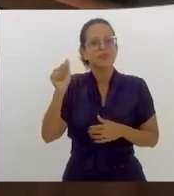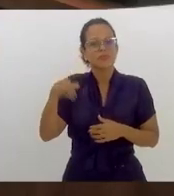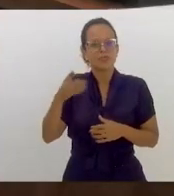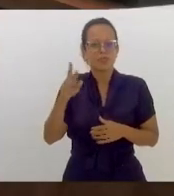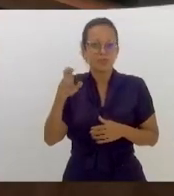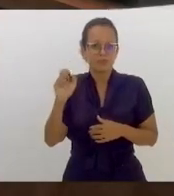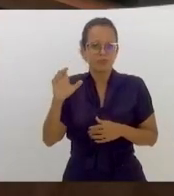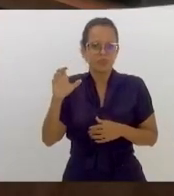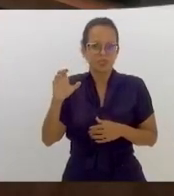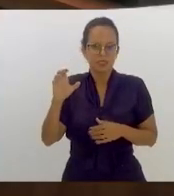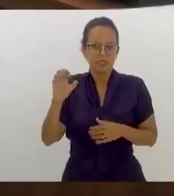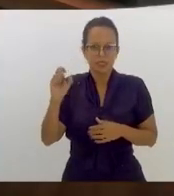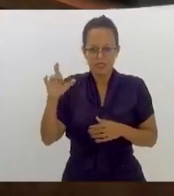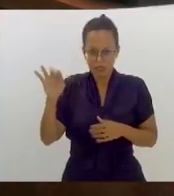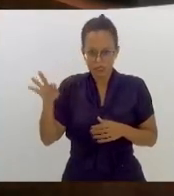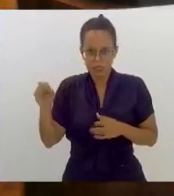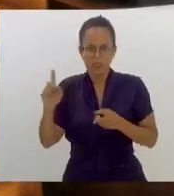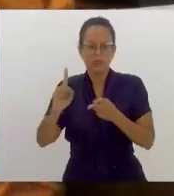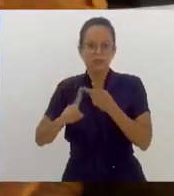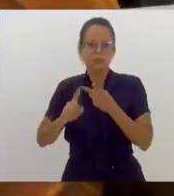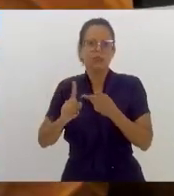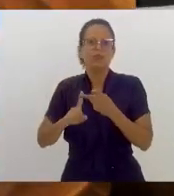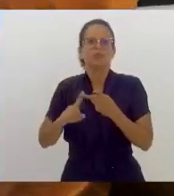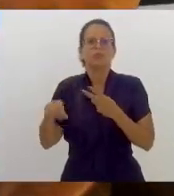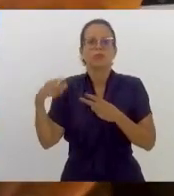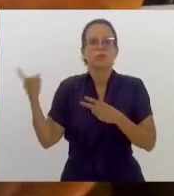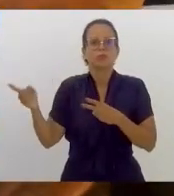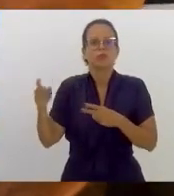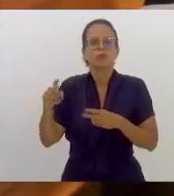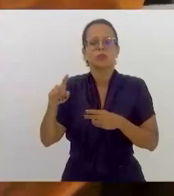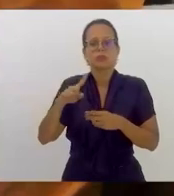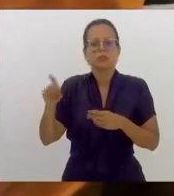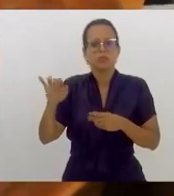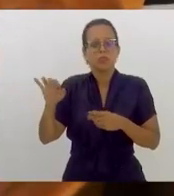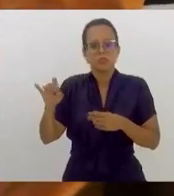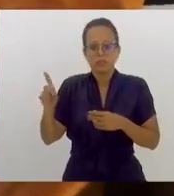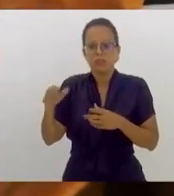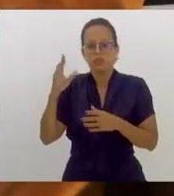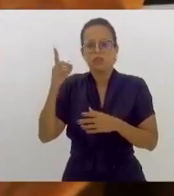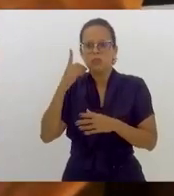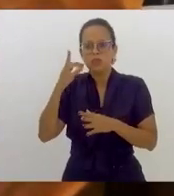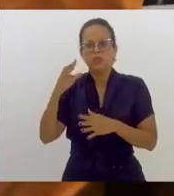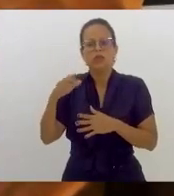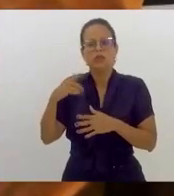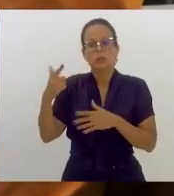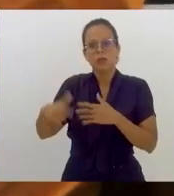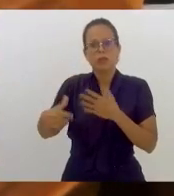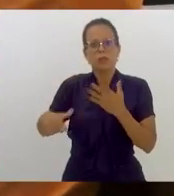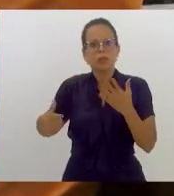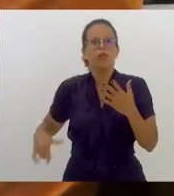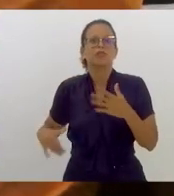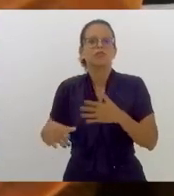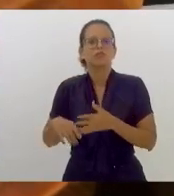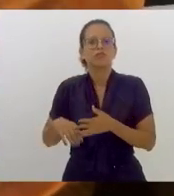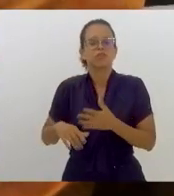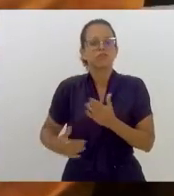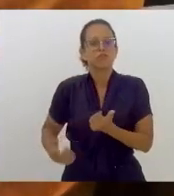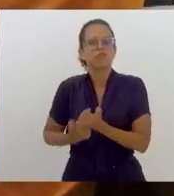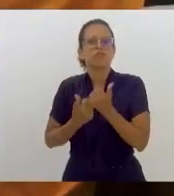desse projeto, deputada Zeidan, depois foram sendo incorporados outros deputados, deputado Luiz Paulo,